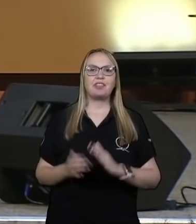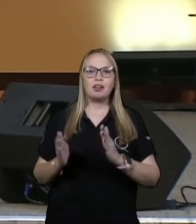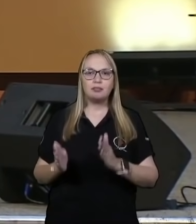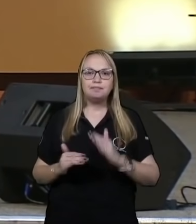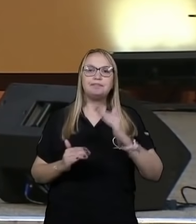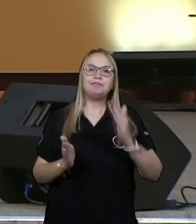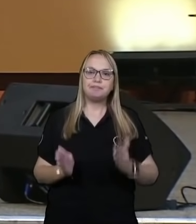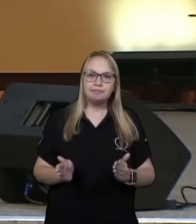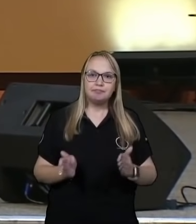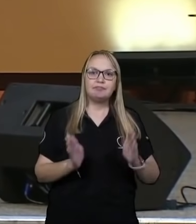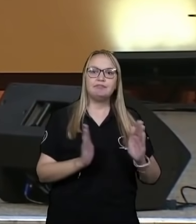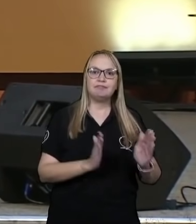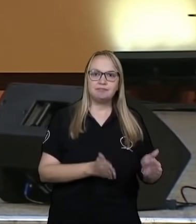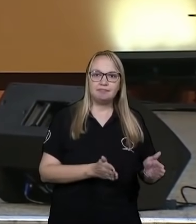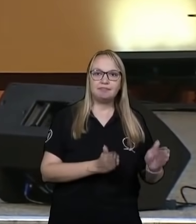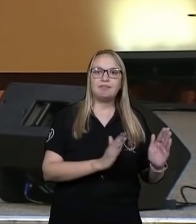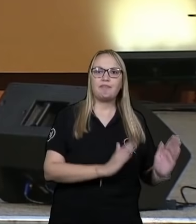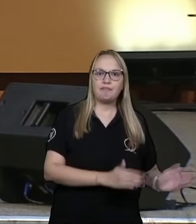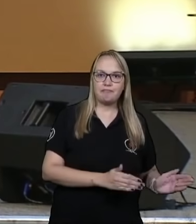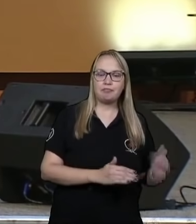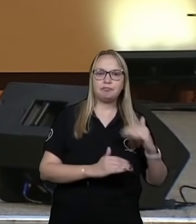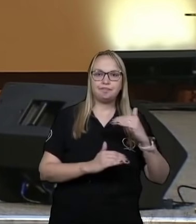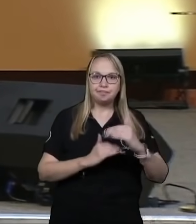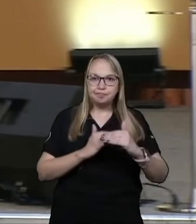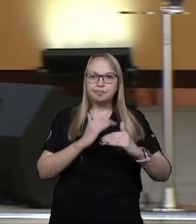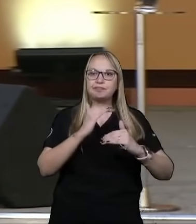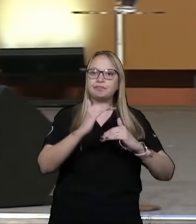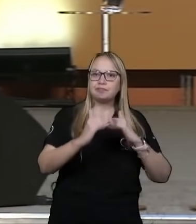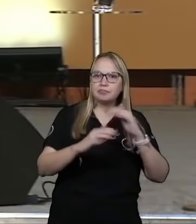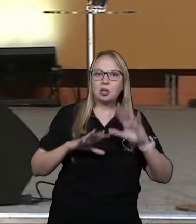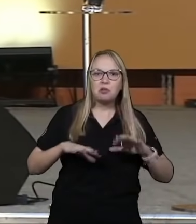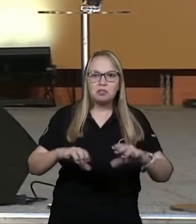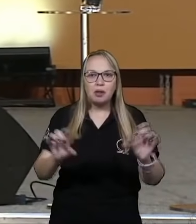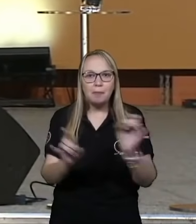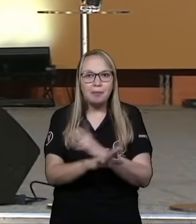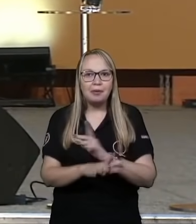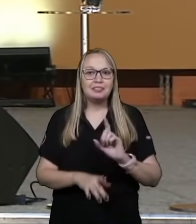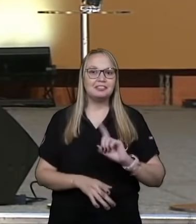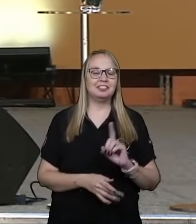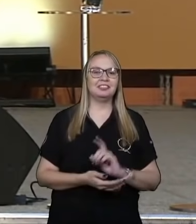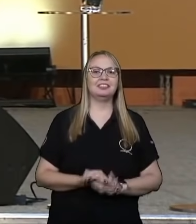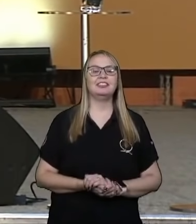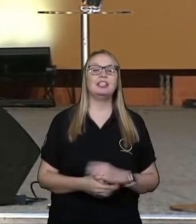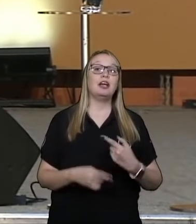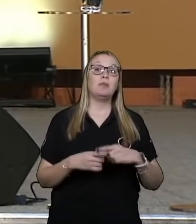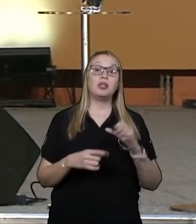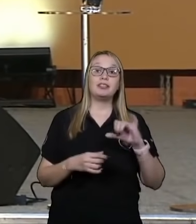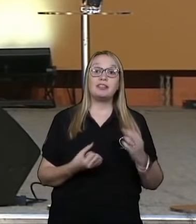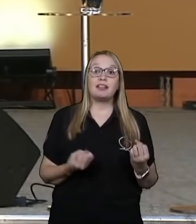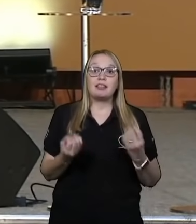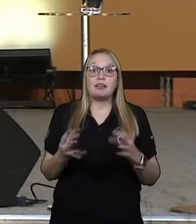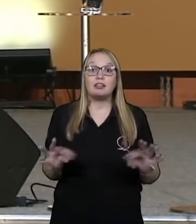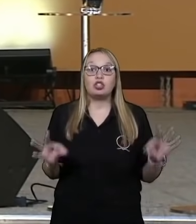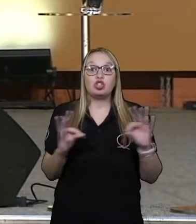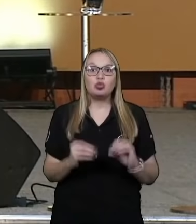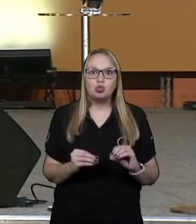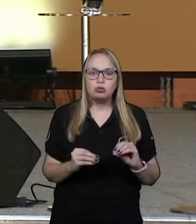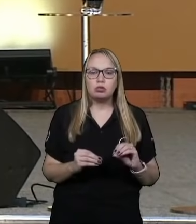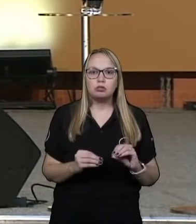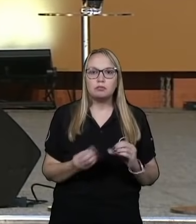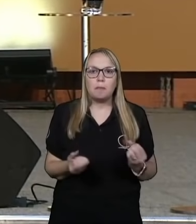Palma a palmo não vai conquistar tudo de uma vez porque se eu consigo não